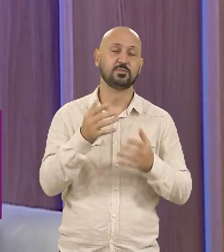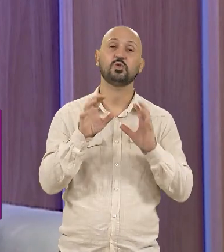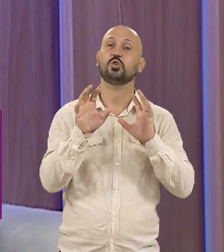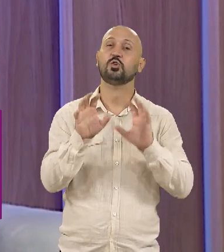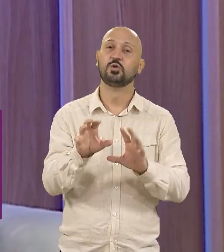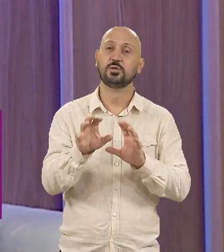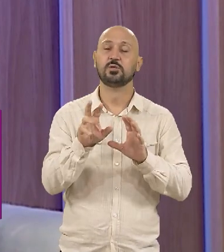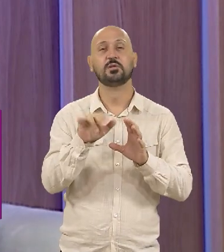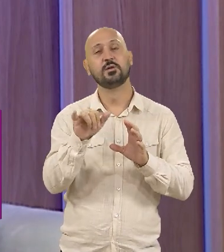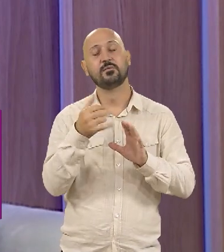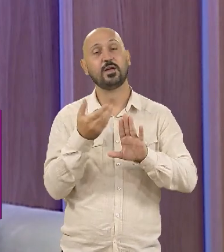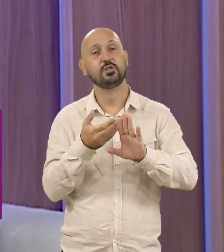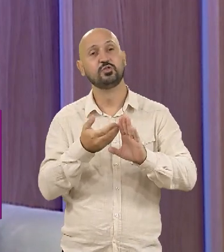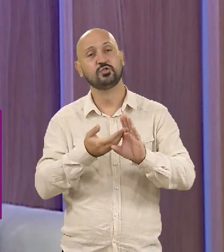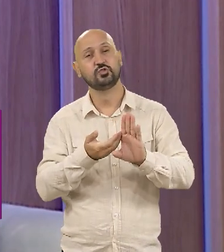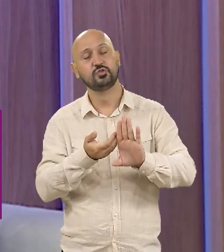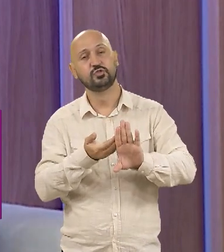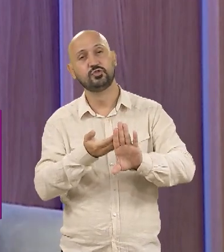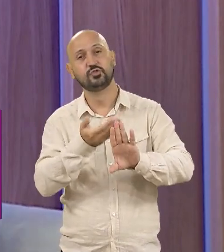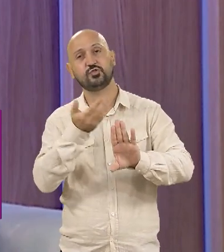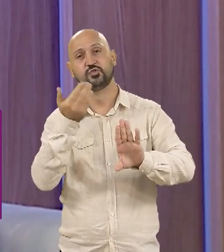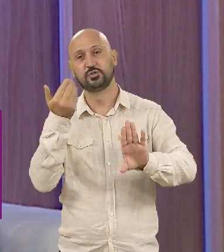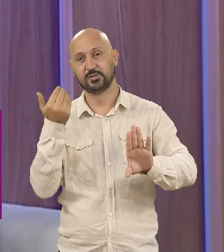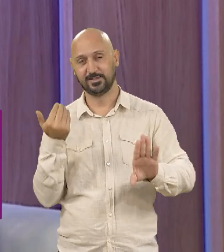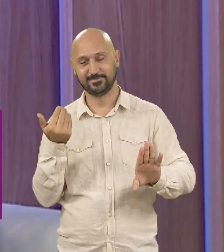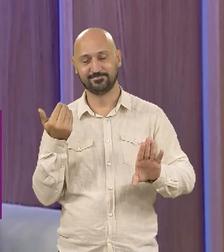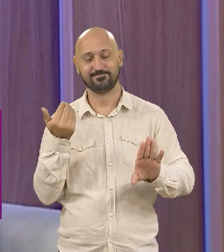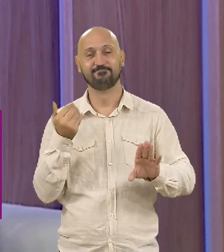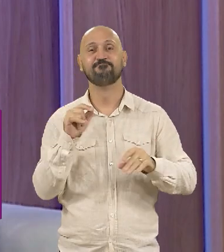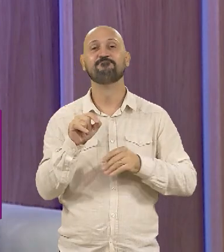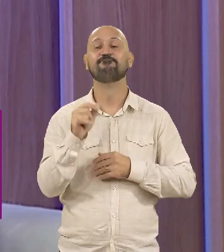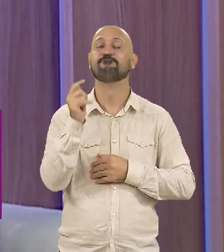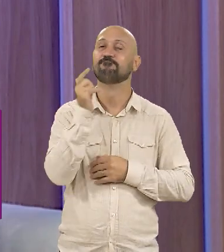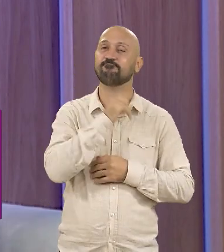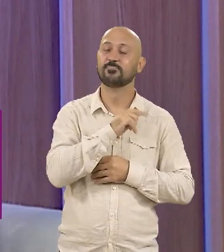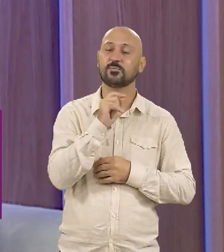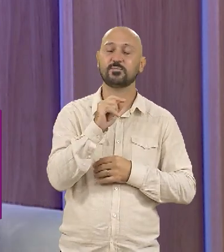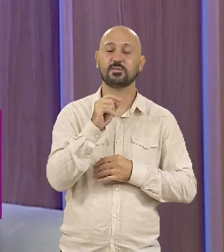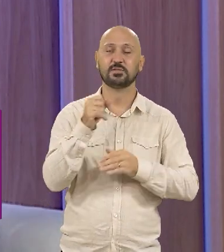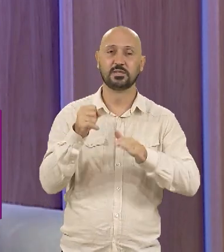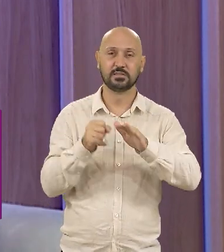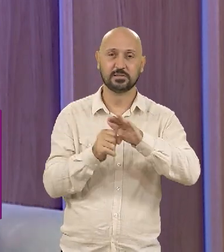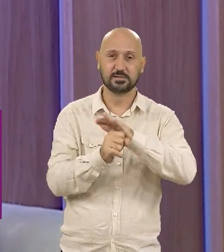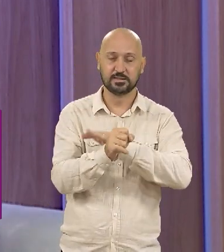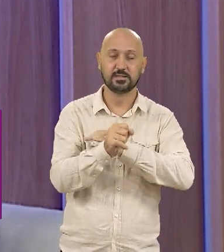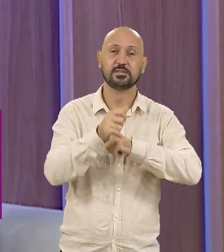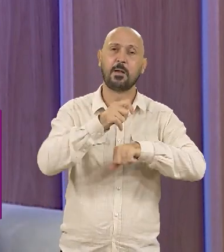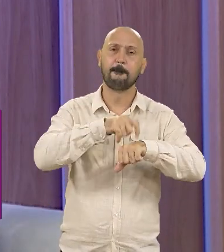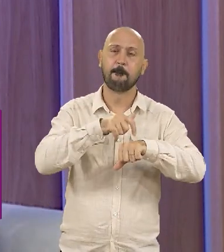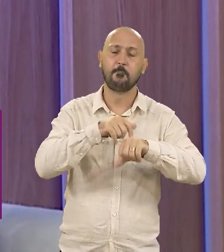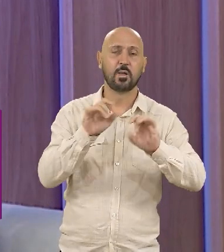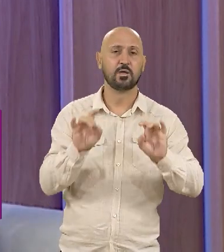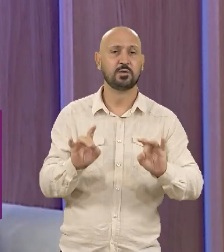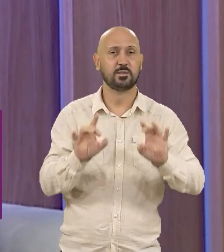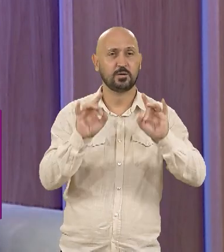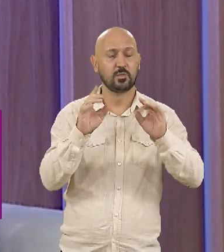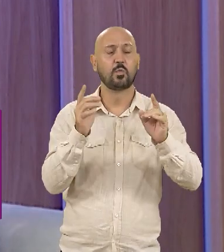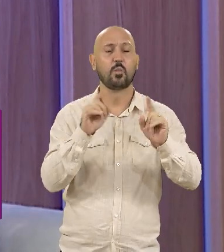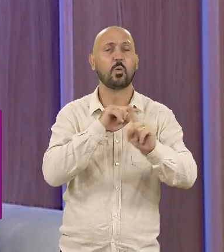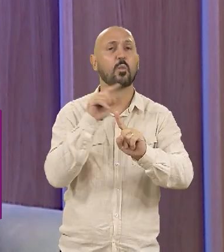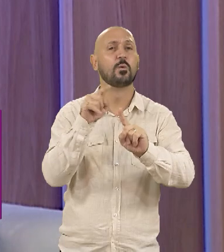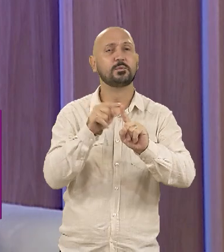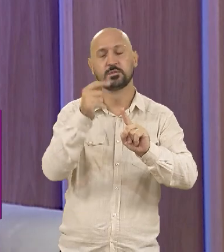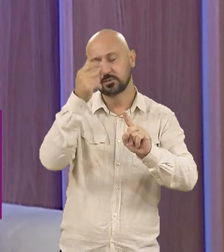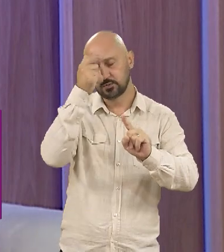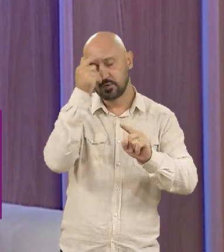que ele seja inserido nesses casos específicos, com uma finalidade psicológica muito